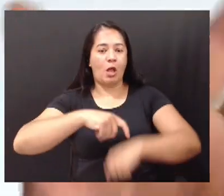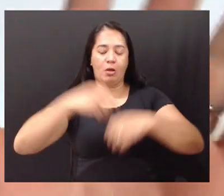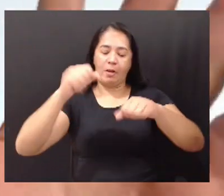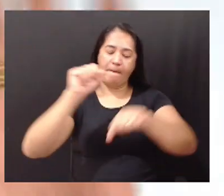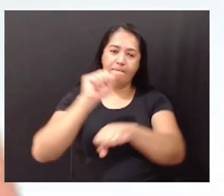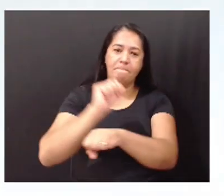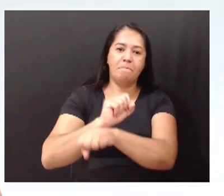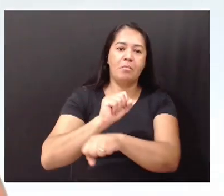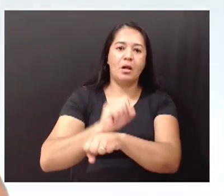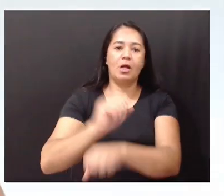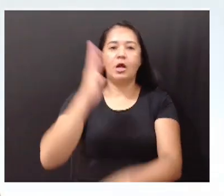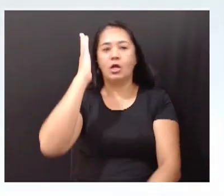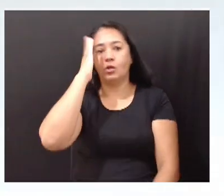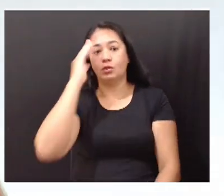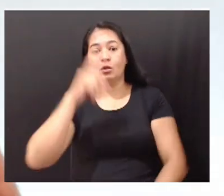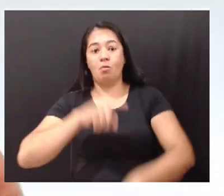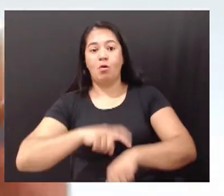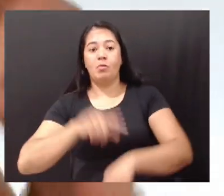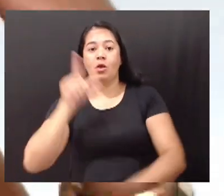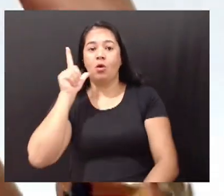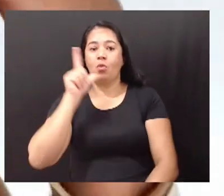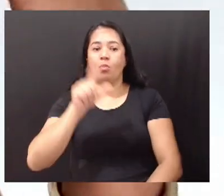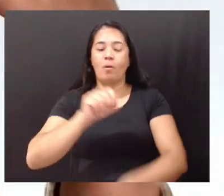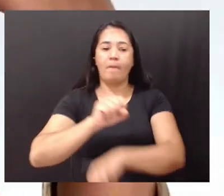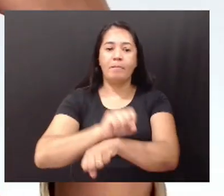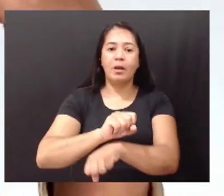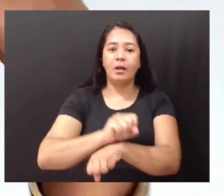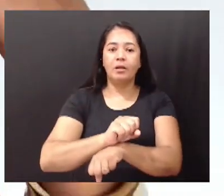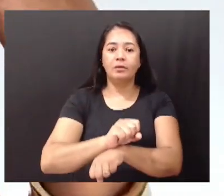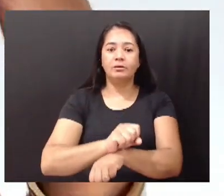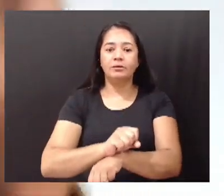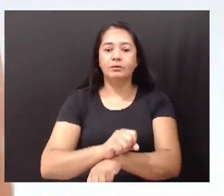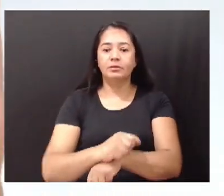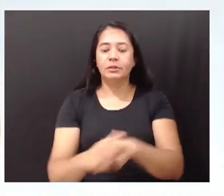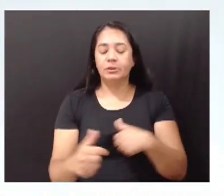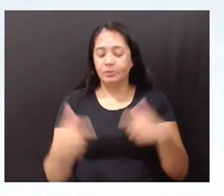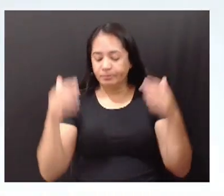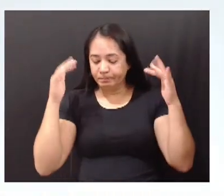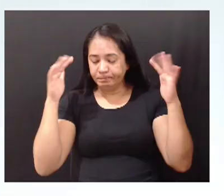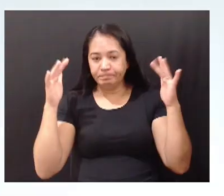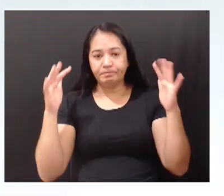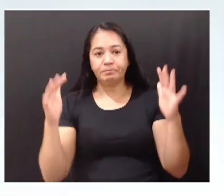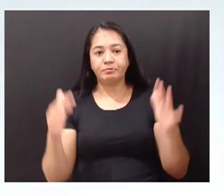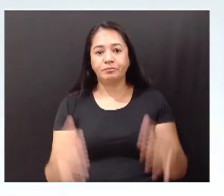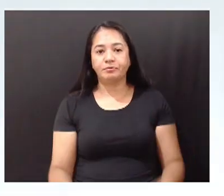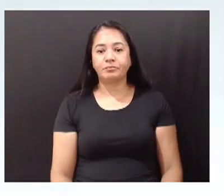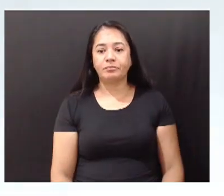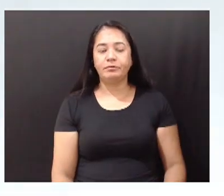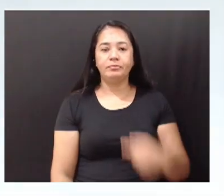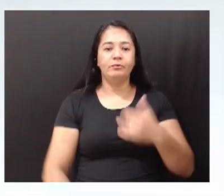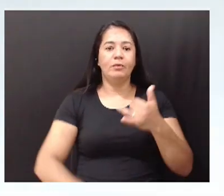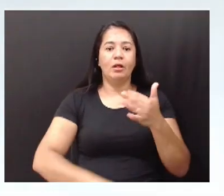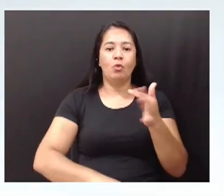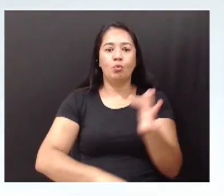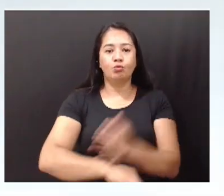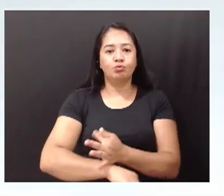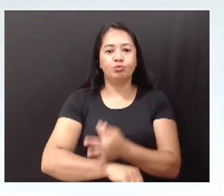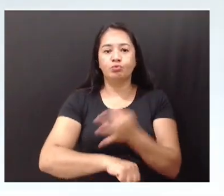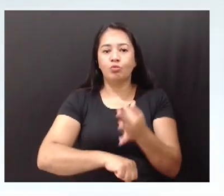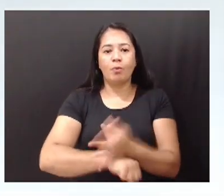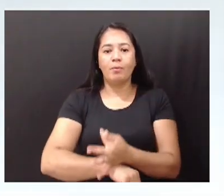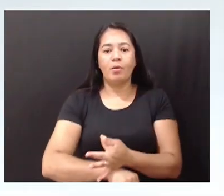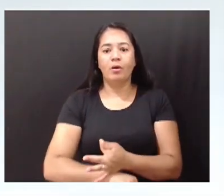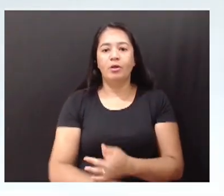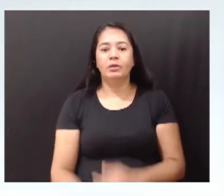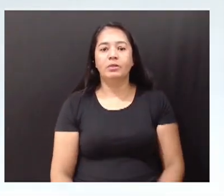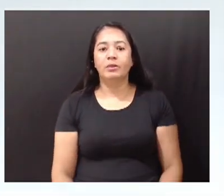momento que eu vou conseguir parar, e aí fico naquela coisa que eu vou dar conta de parar, que eu tenho força para isso. Mas